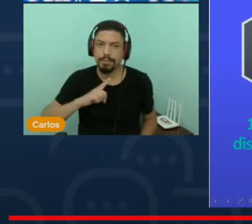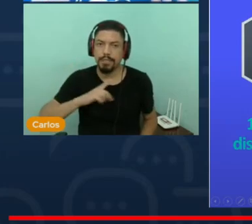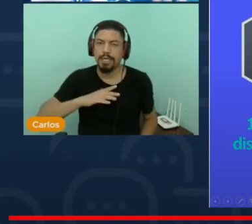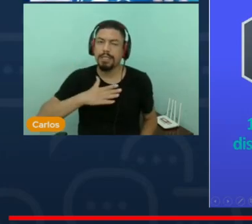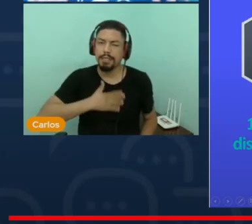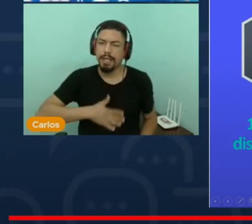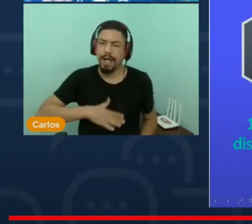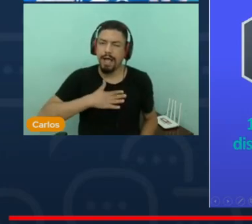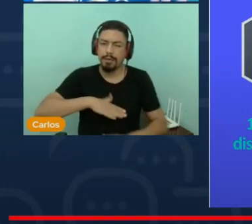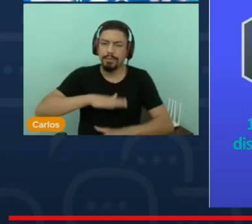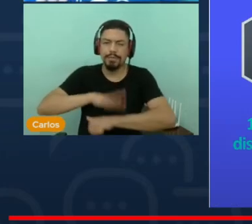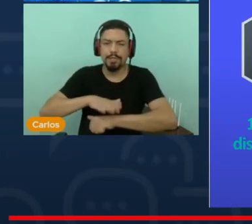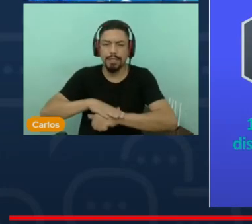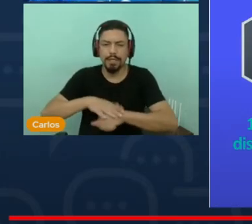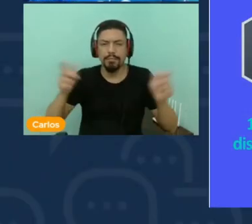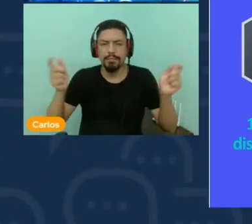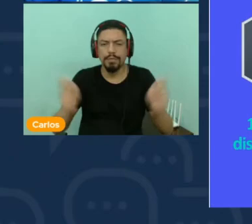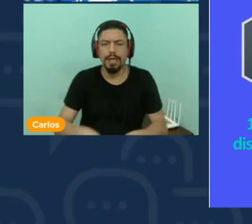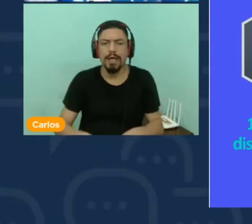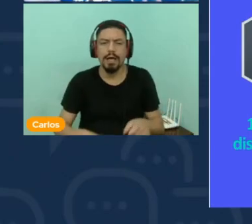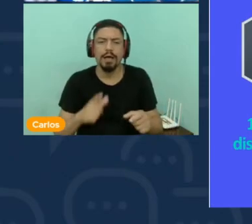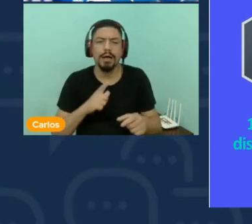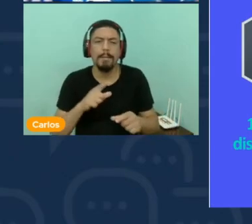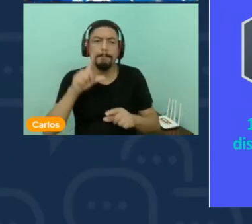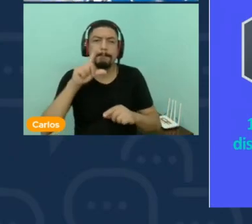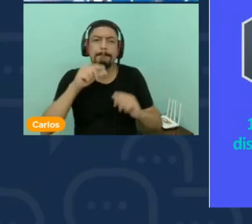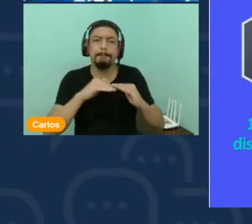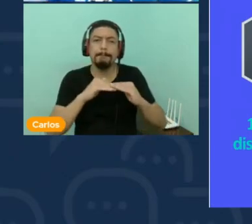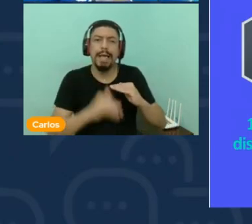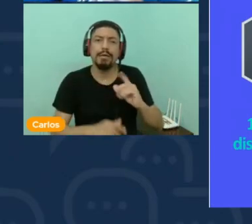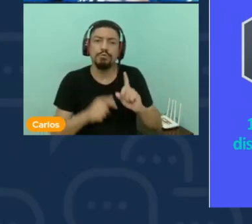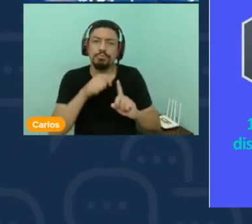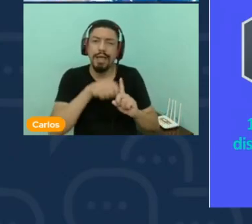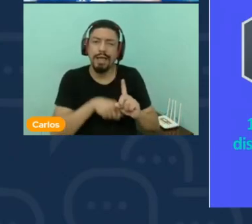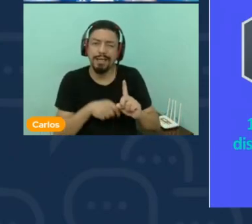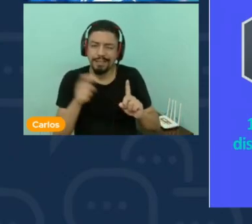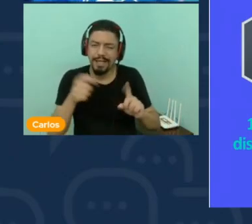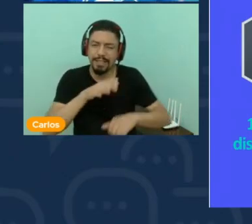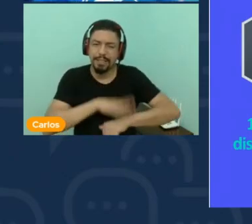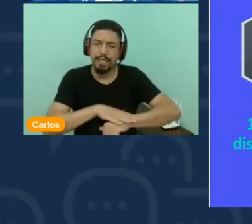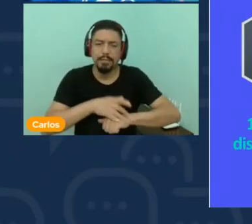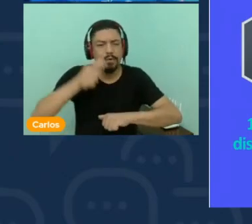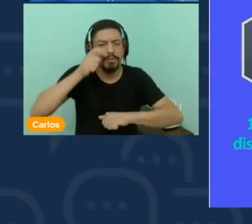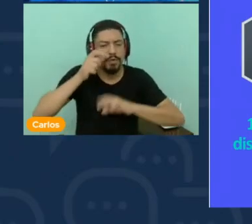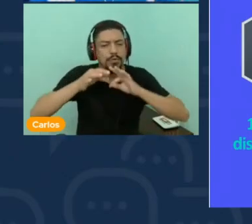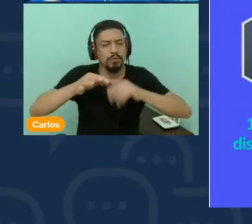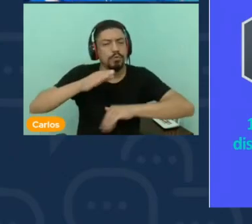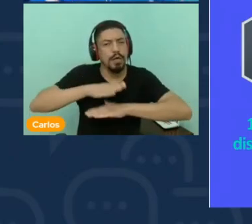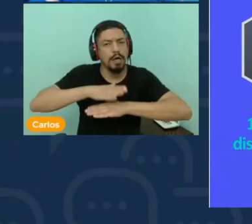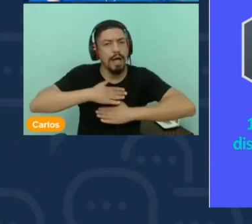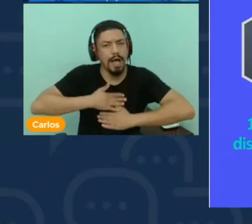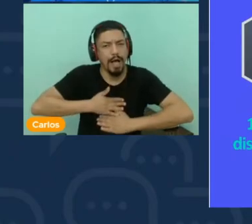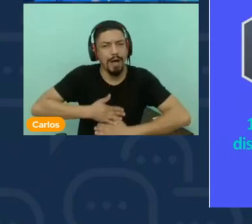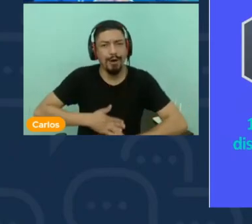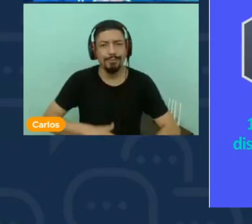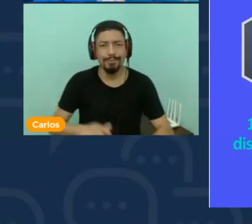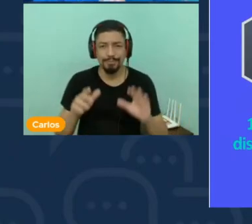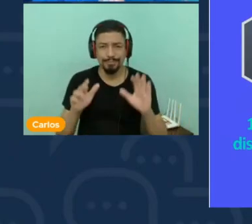tempo. Pouco menos de um mês. Tem tempo. Vocês vão conseguir ver com muita tranquilidade,